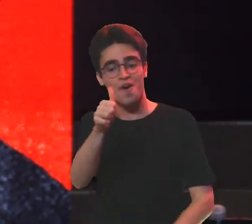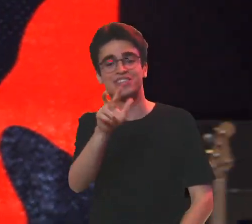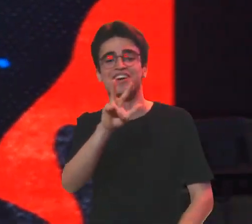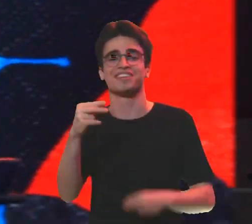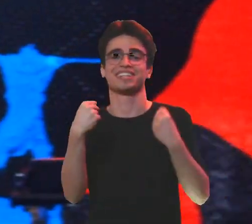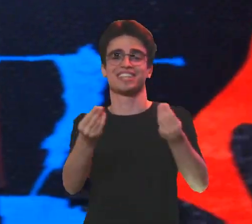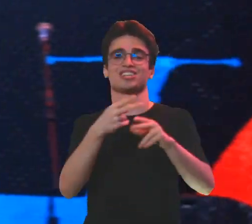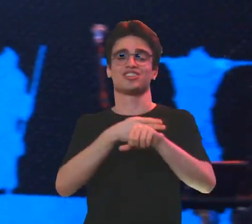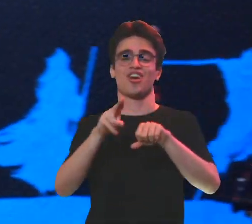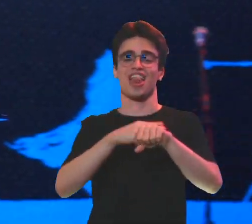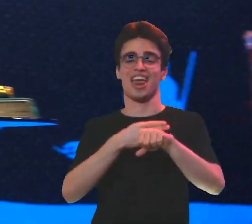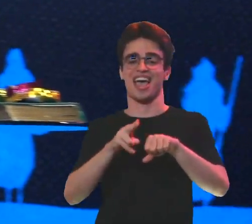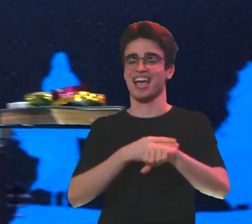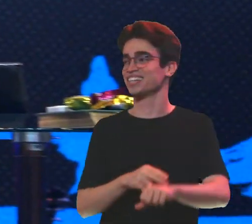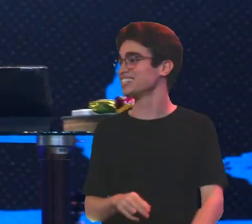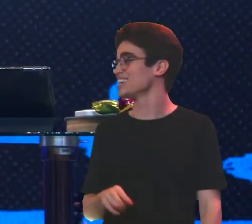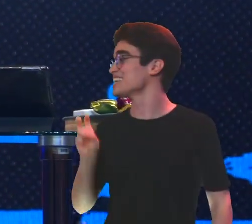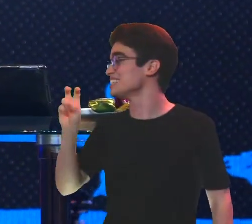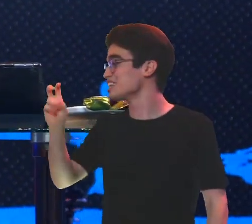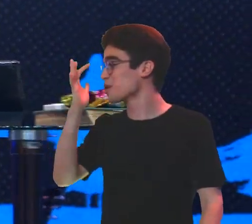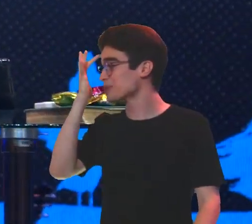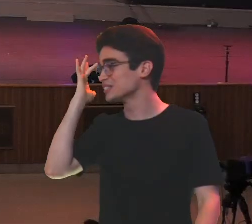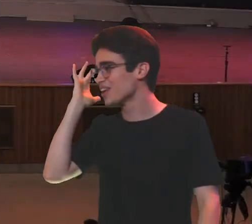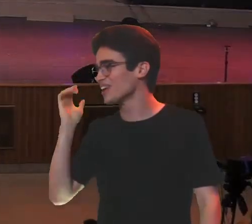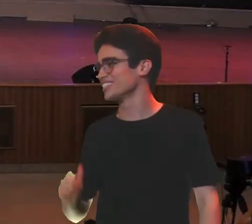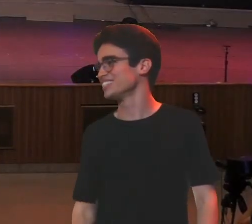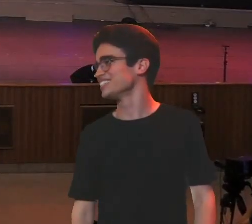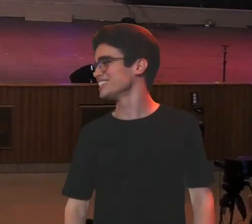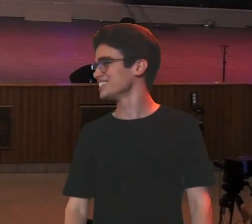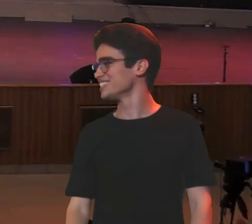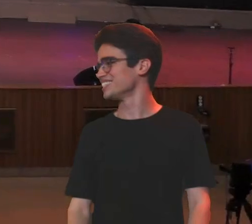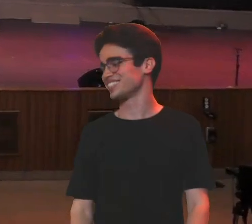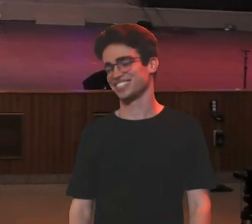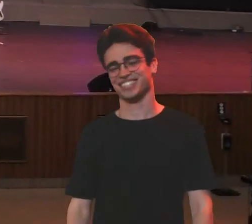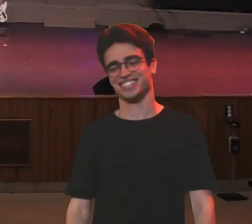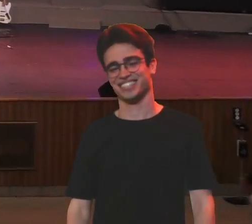vir. As primeiras 5 pessoas.